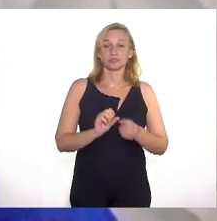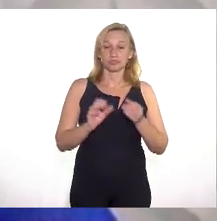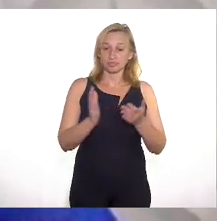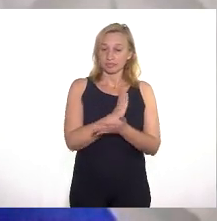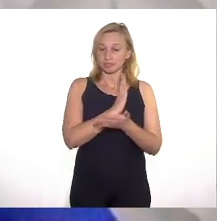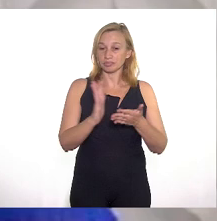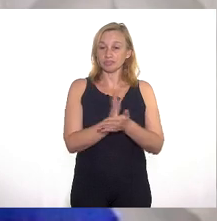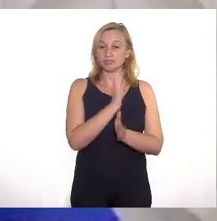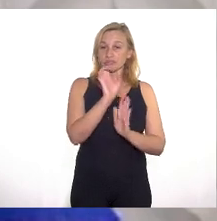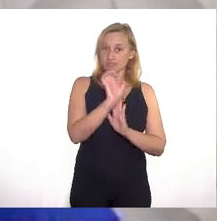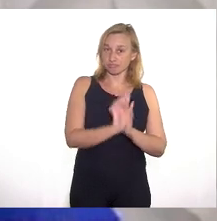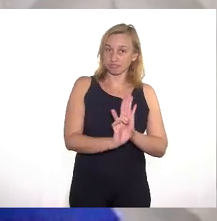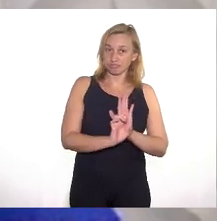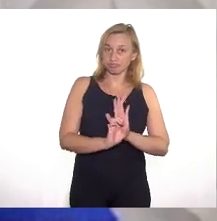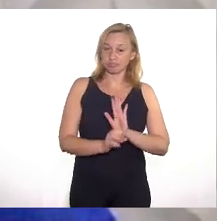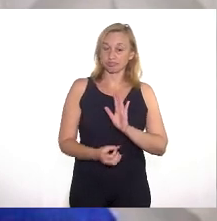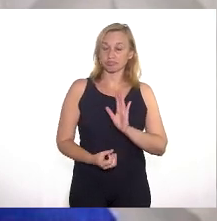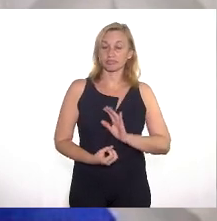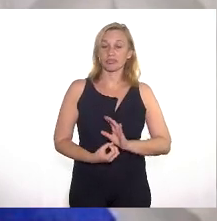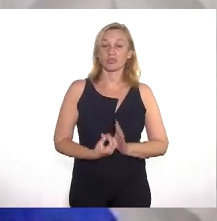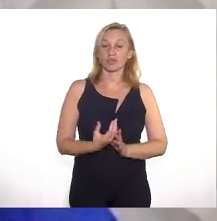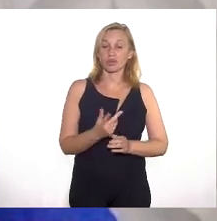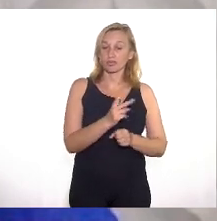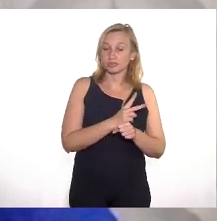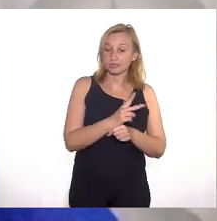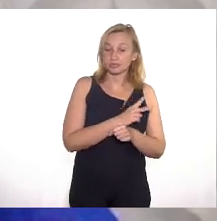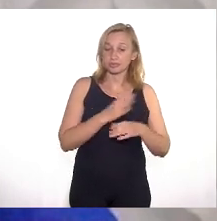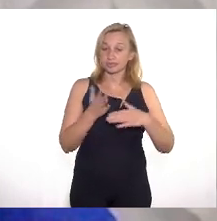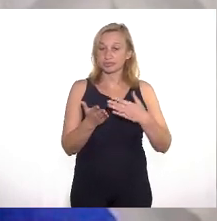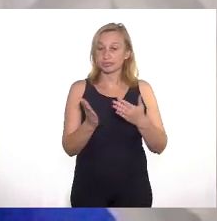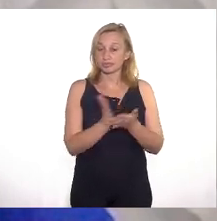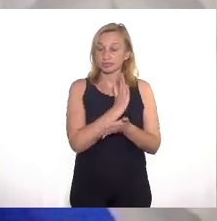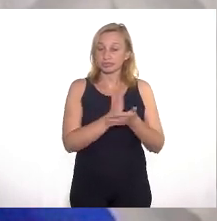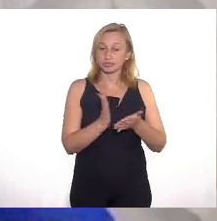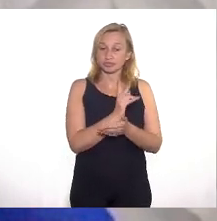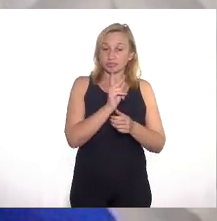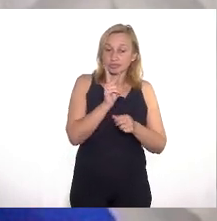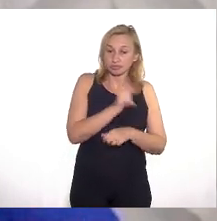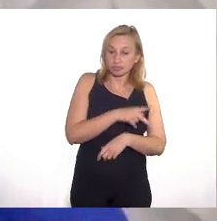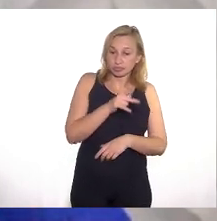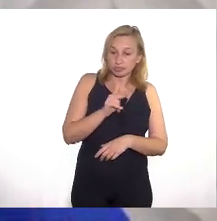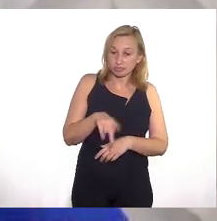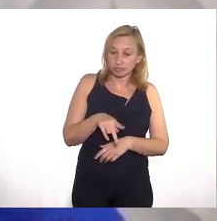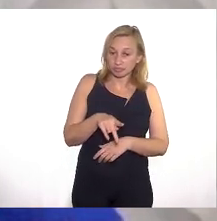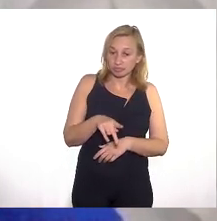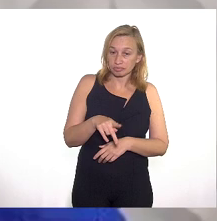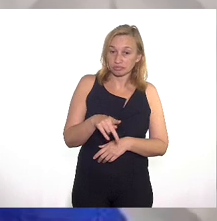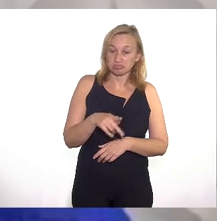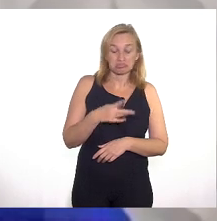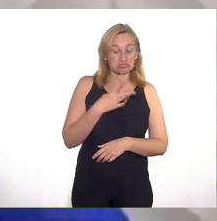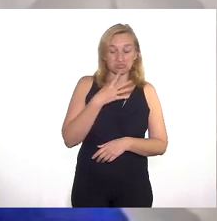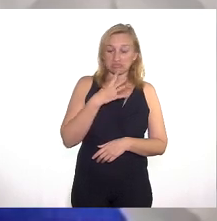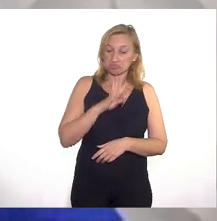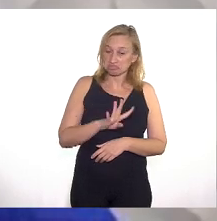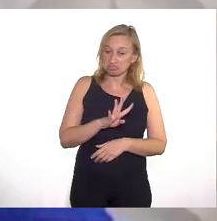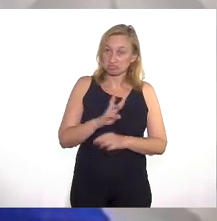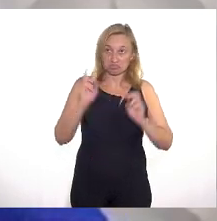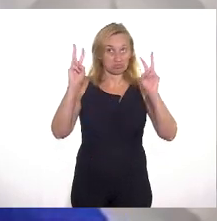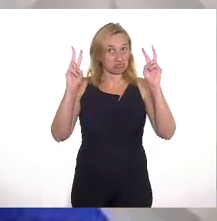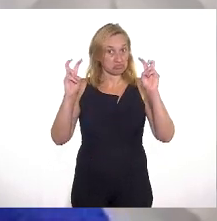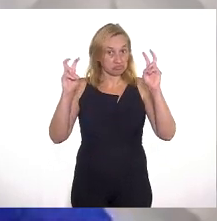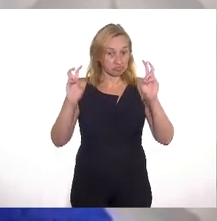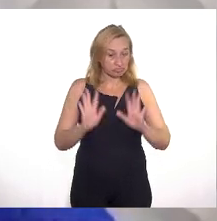fiz algumas emendas porque fui procurada por alguns professores, né? Não detenho o conhecimento desse tema,